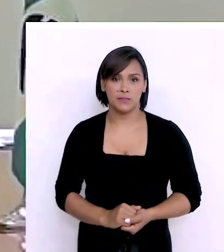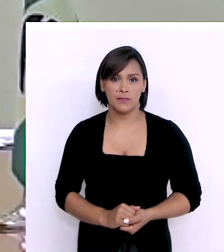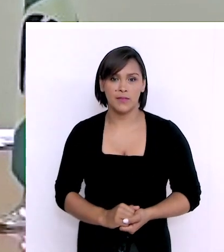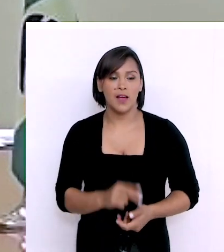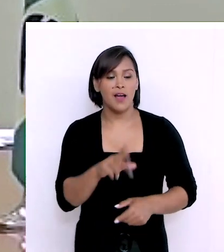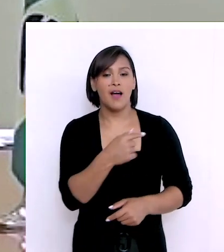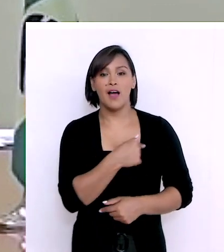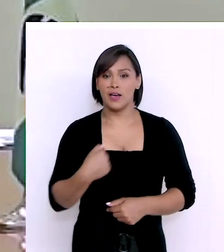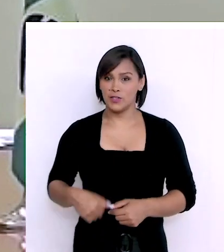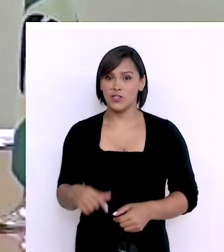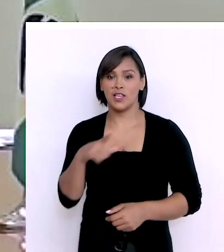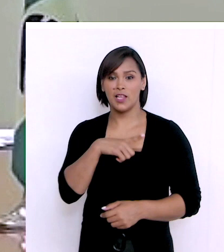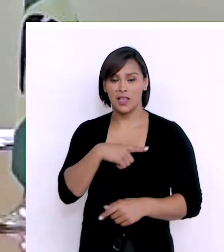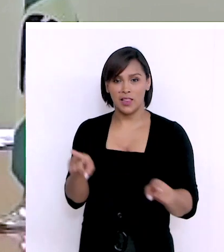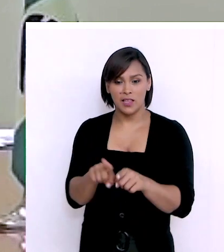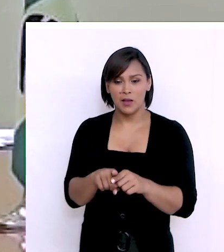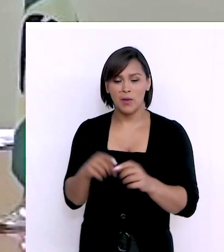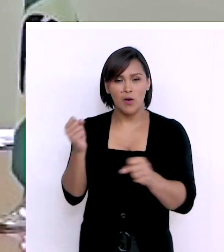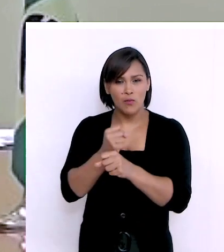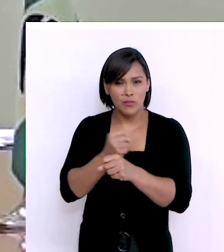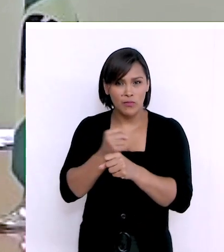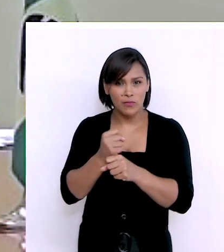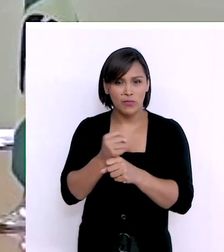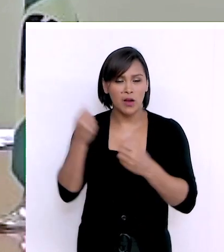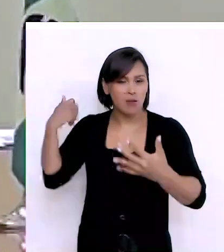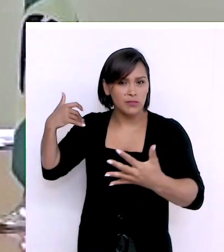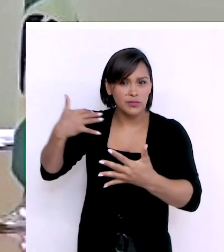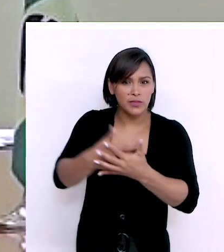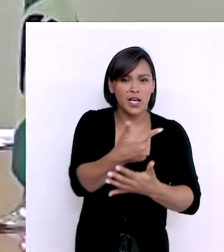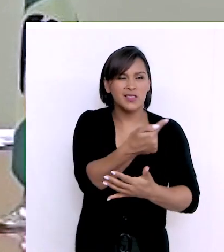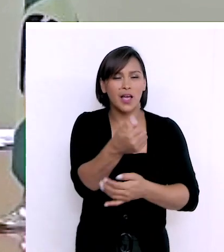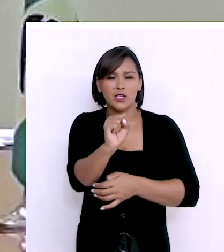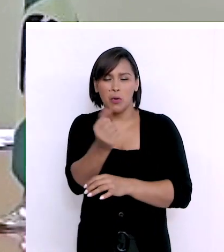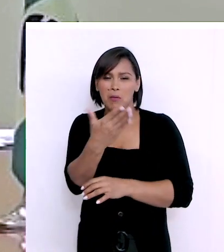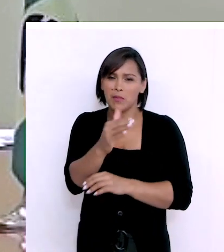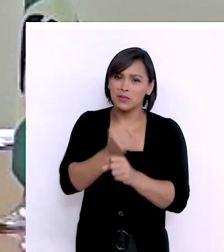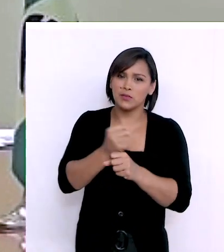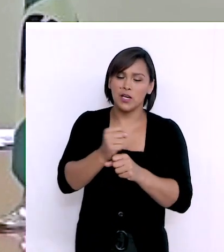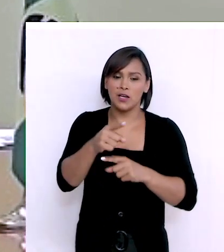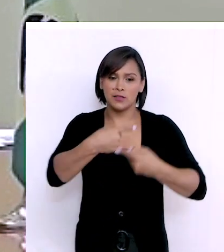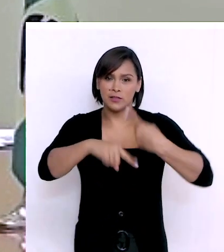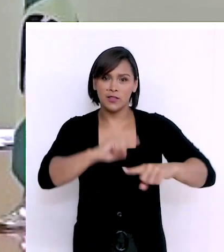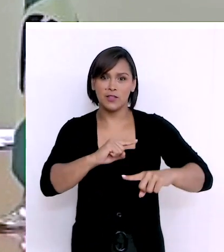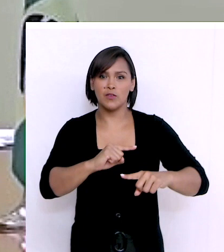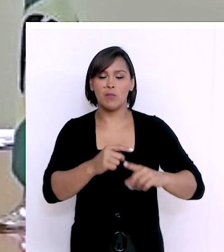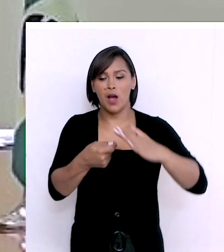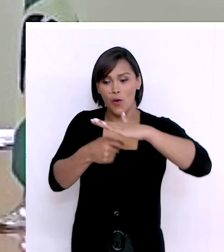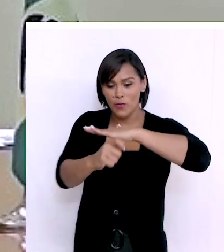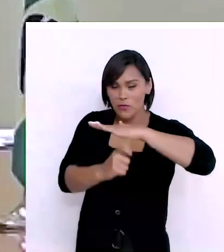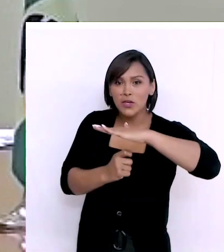A China tem também nos últimos anos, nos últimos 7 ou 8 anos, transformado num grande